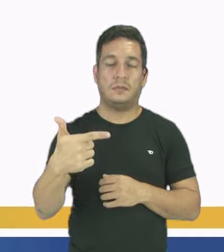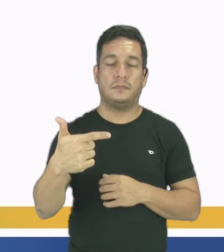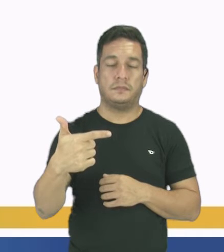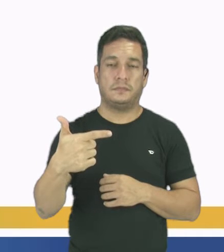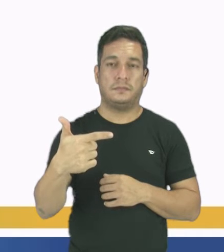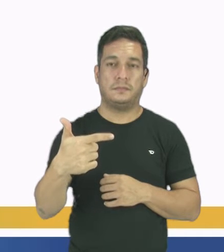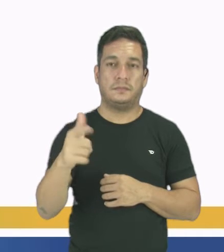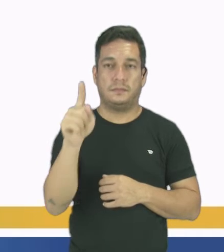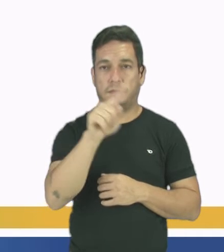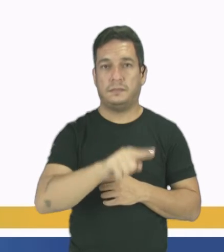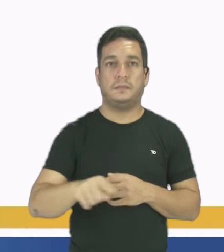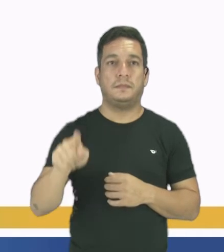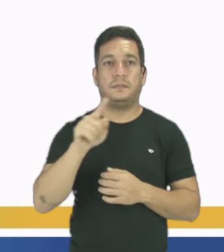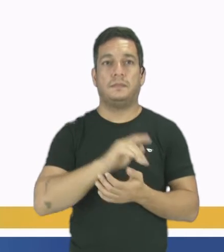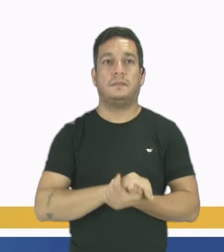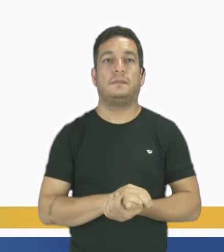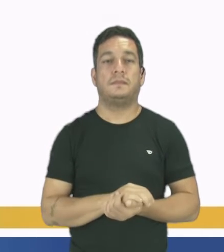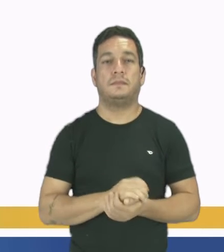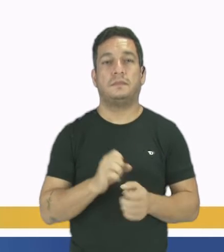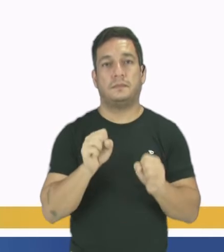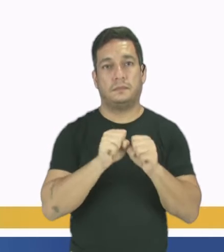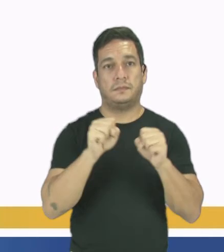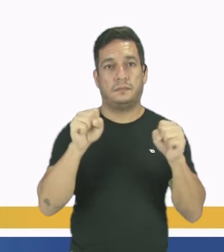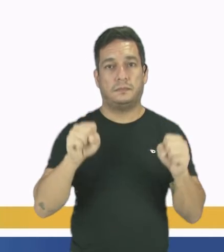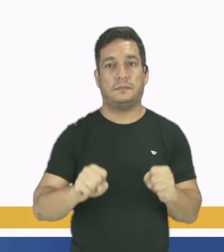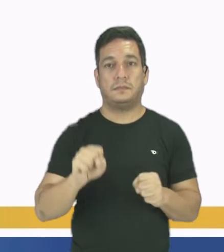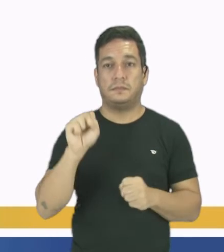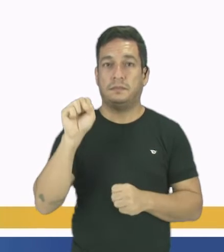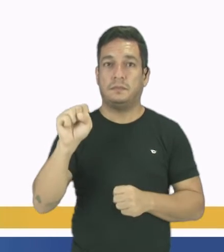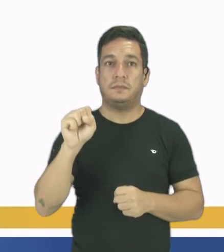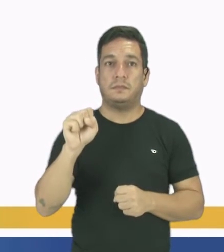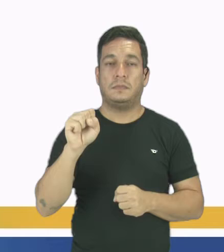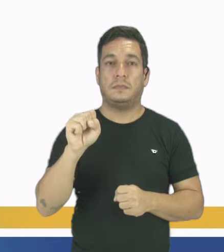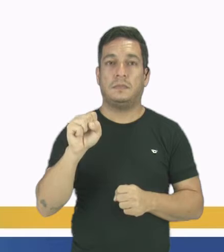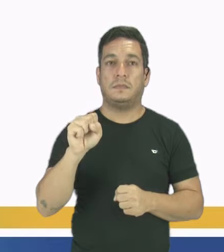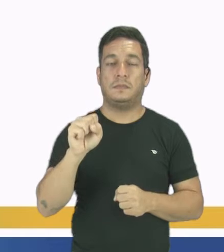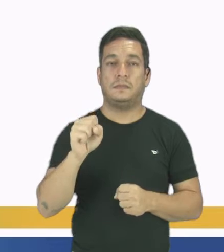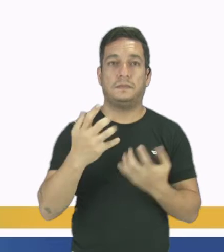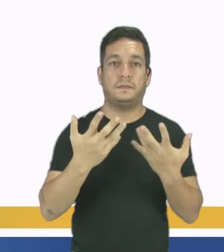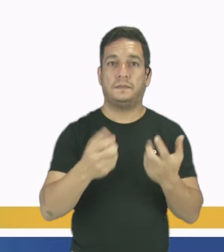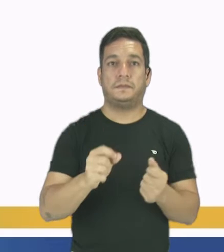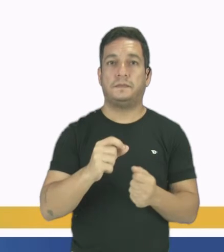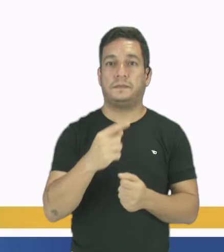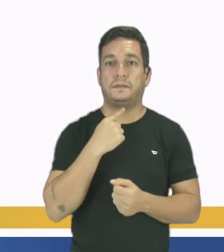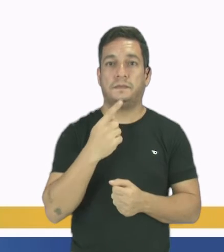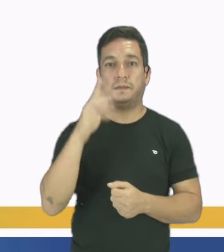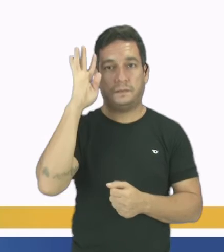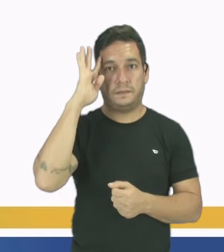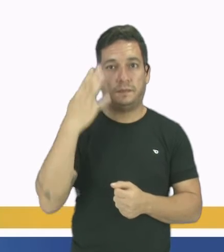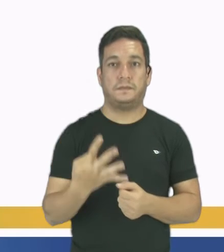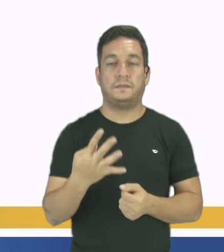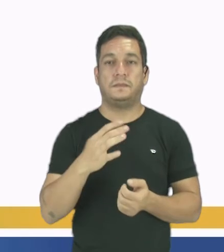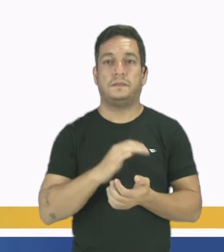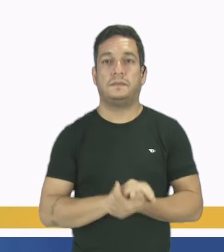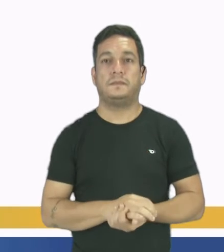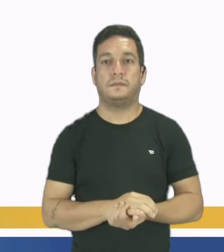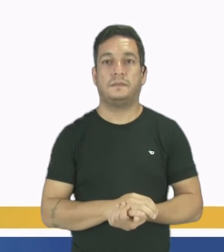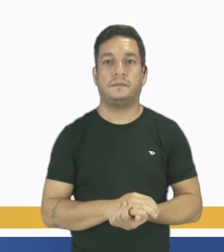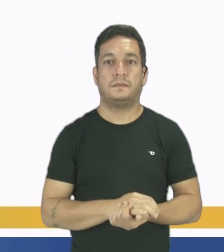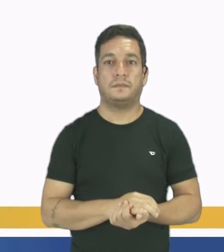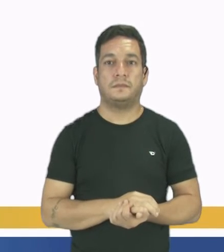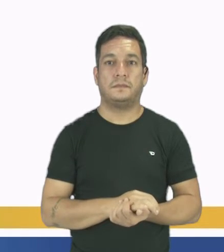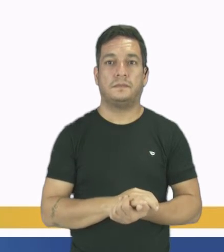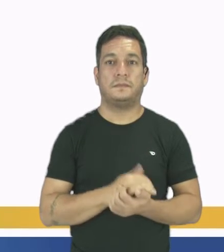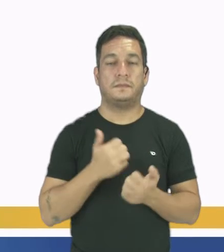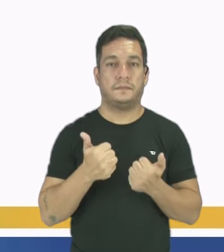respectivas circunferências. E aí, nesse caso, o nosso sistema não admite nenhuma solução. Tudo